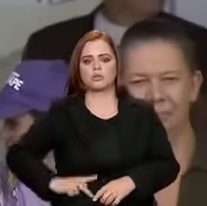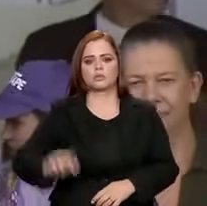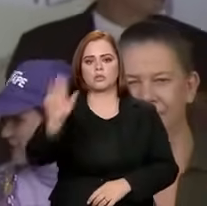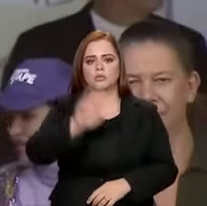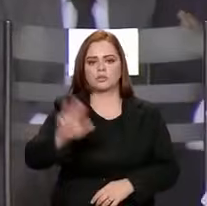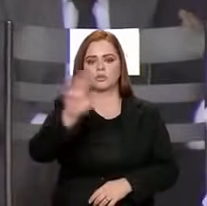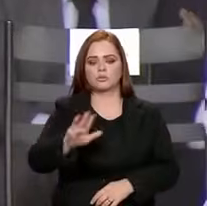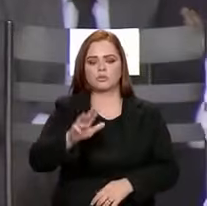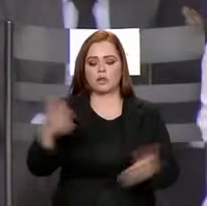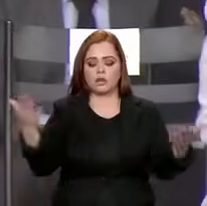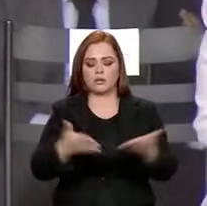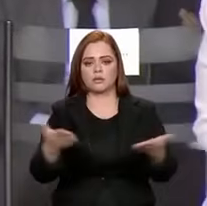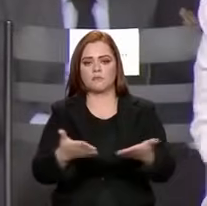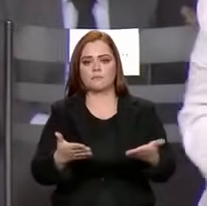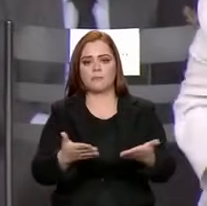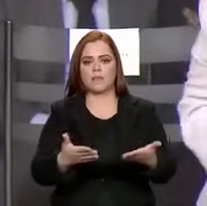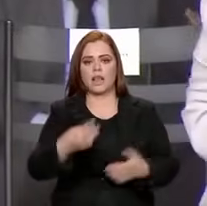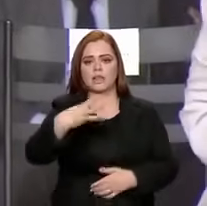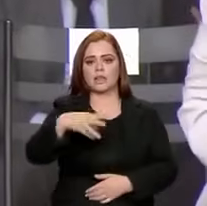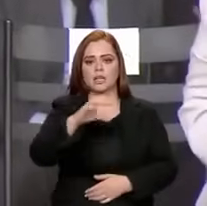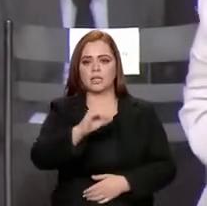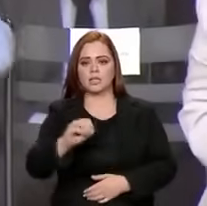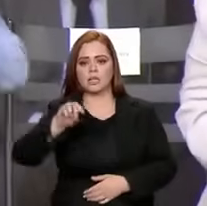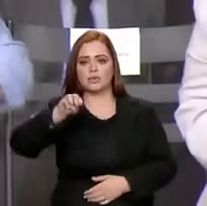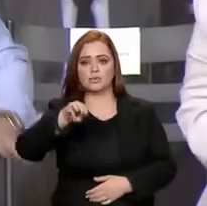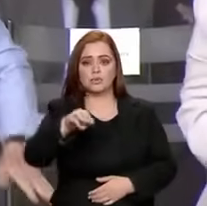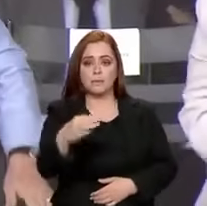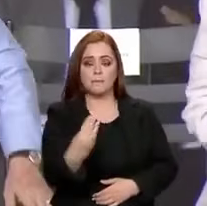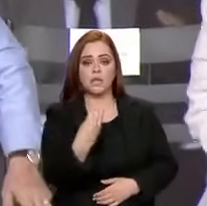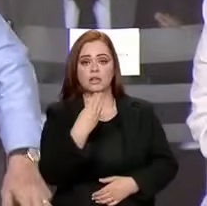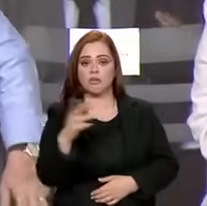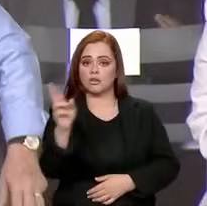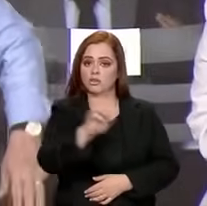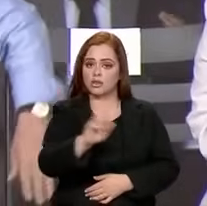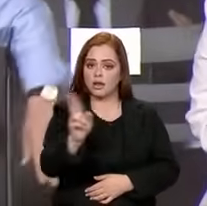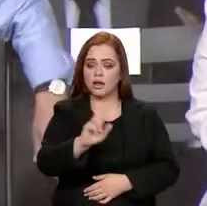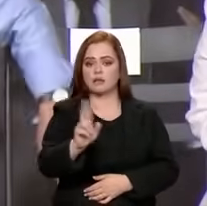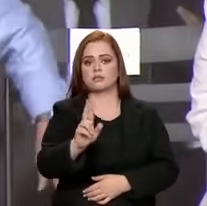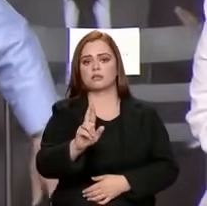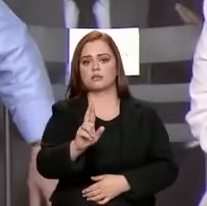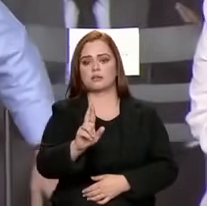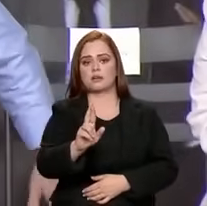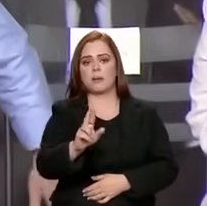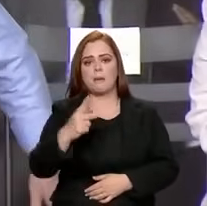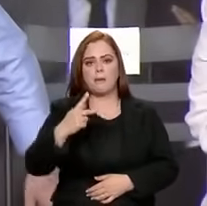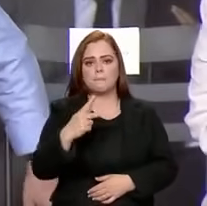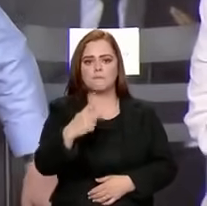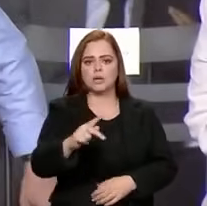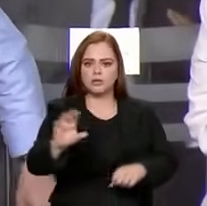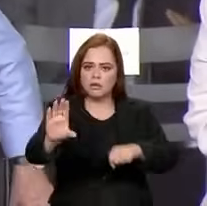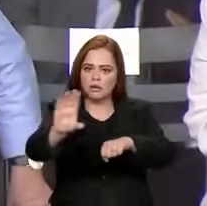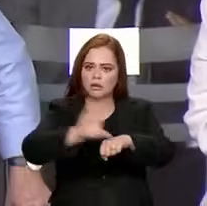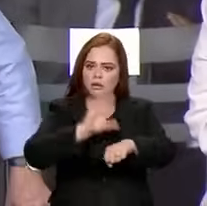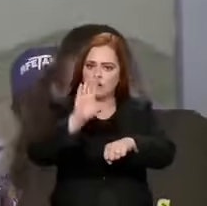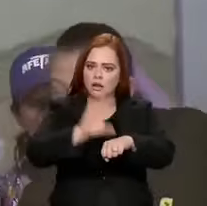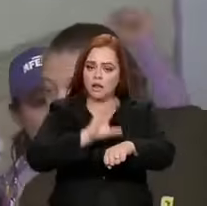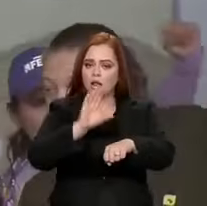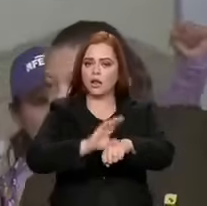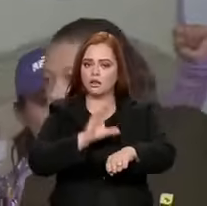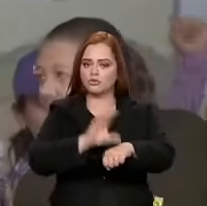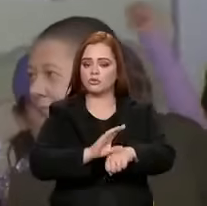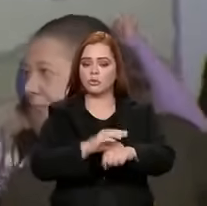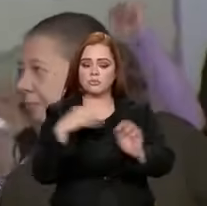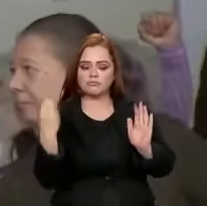anunciando hoje aqui 300 milhões de reais para crédito de